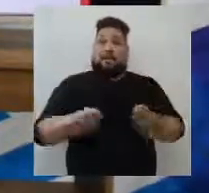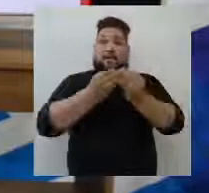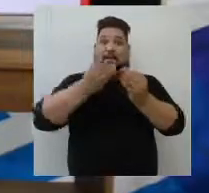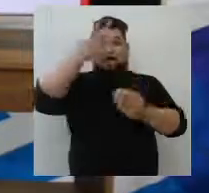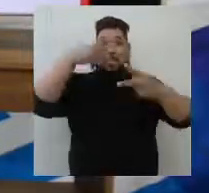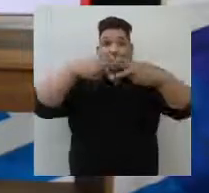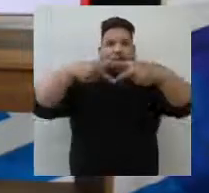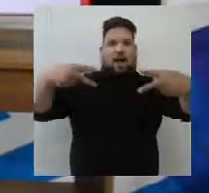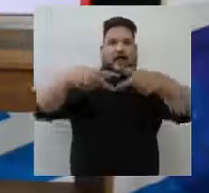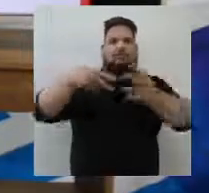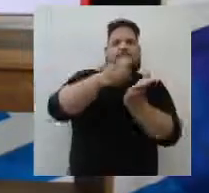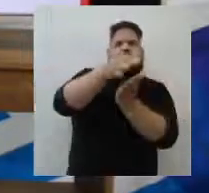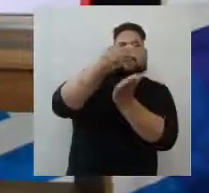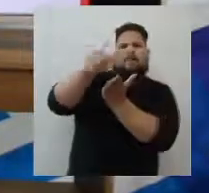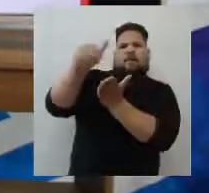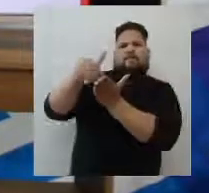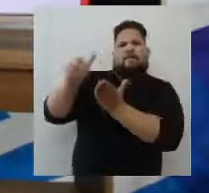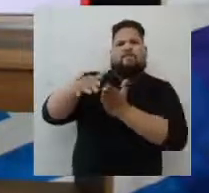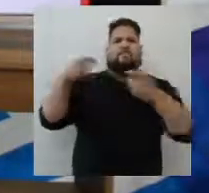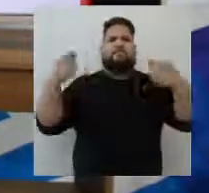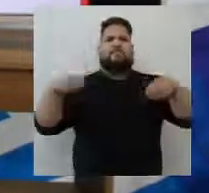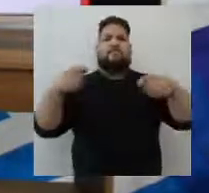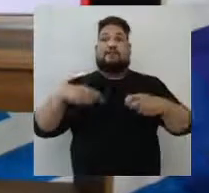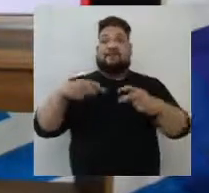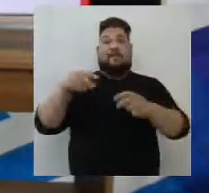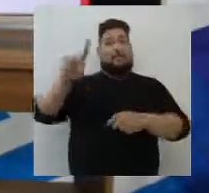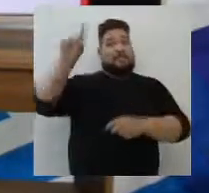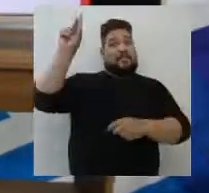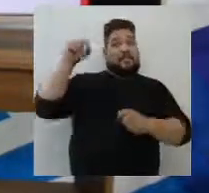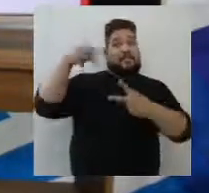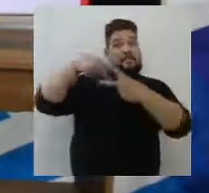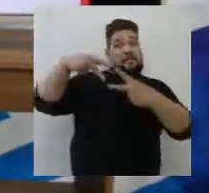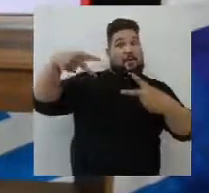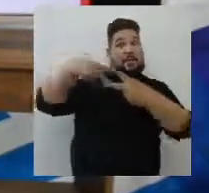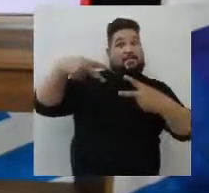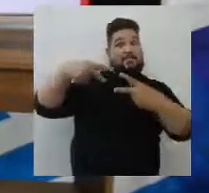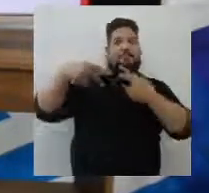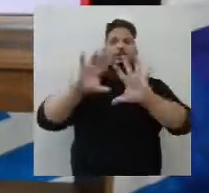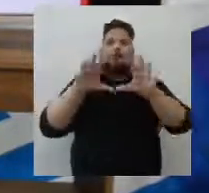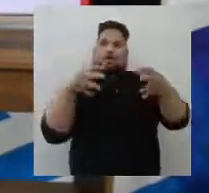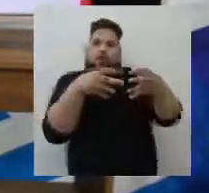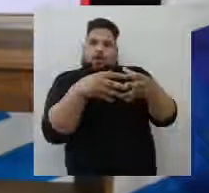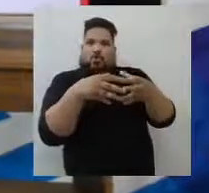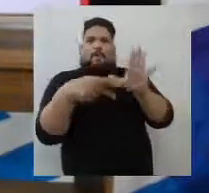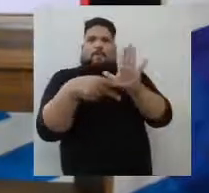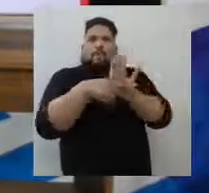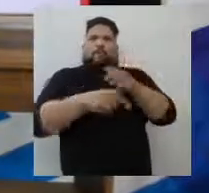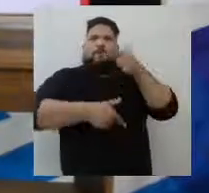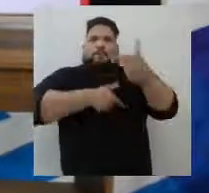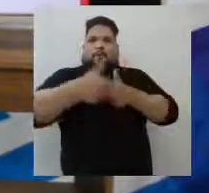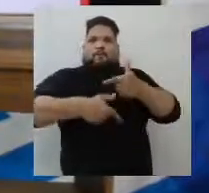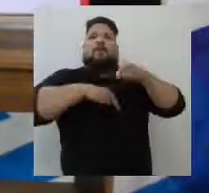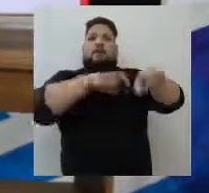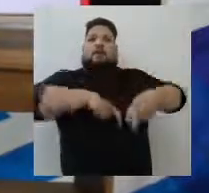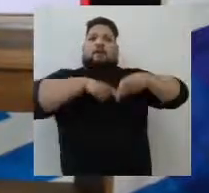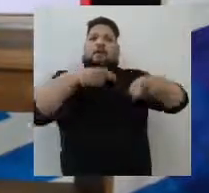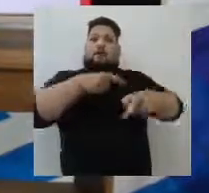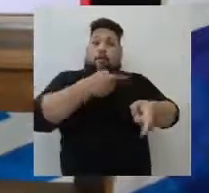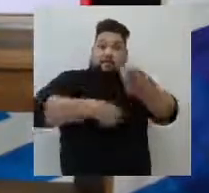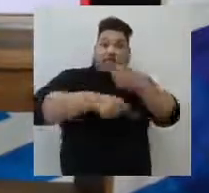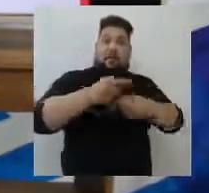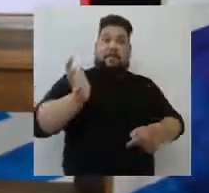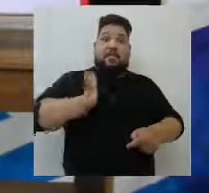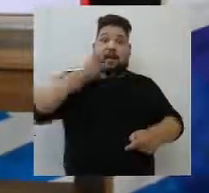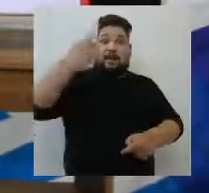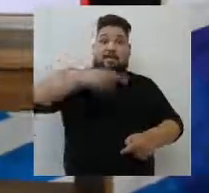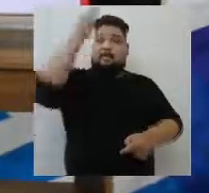maçom. Os maçons, que naquela época pertenciam à elite agrária, à elite econômica do Brasil, e eram